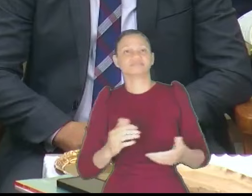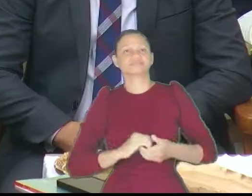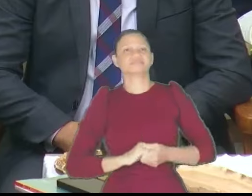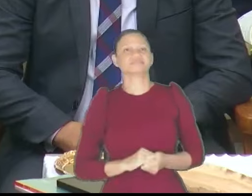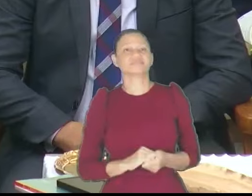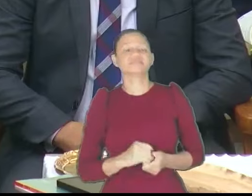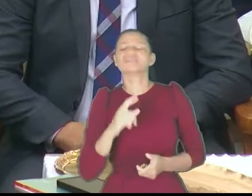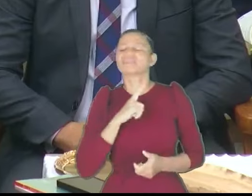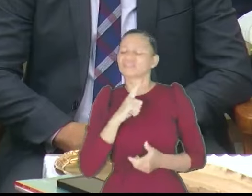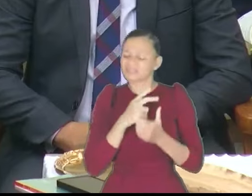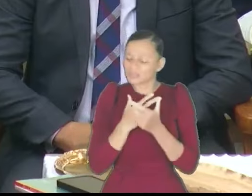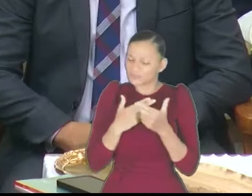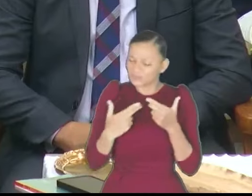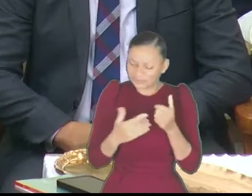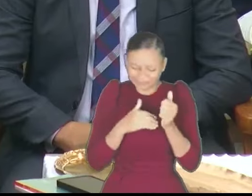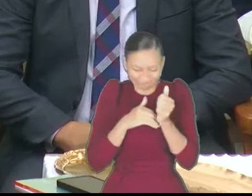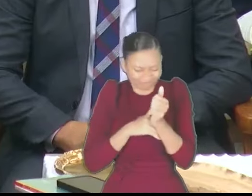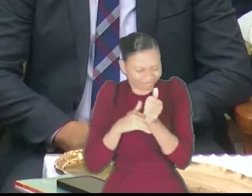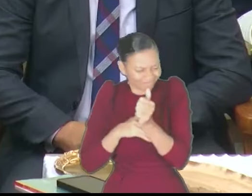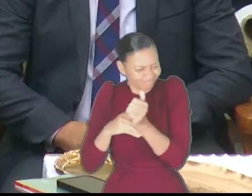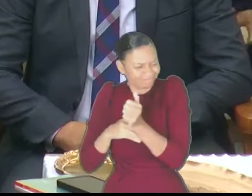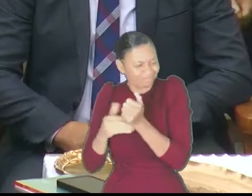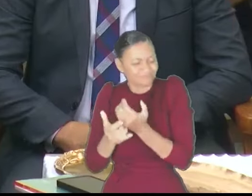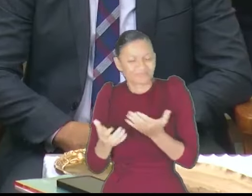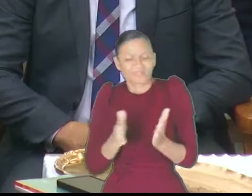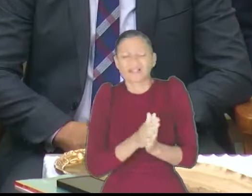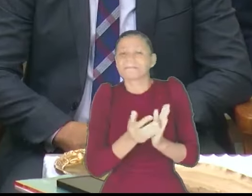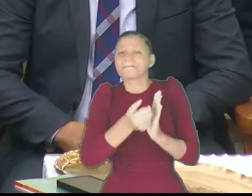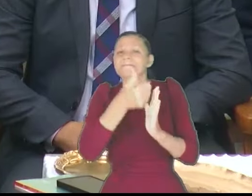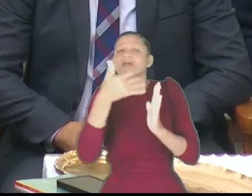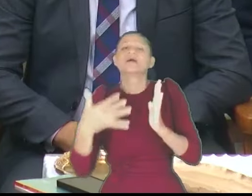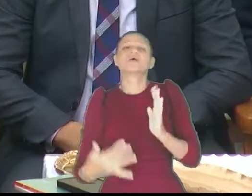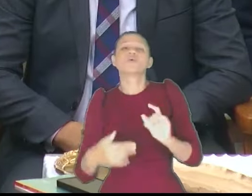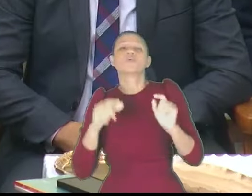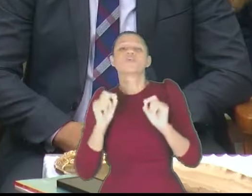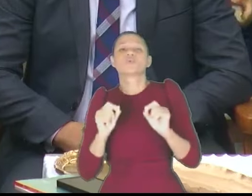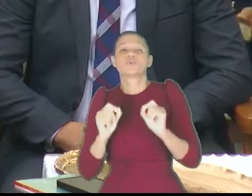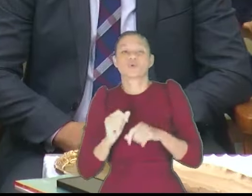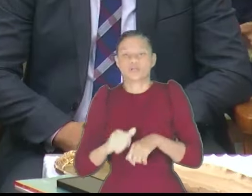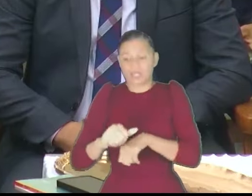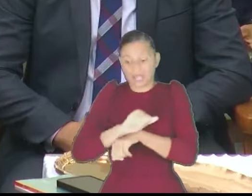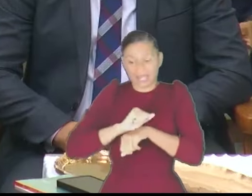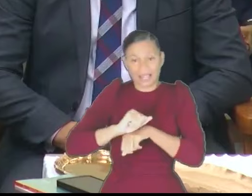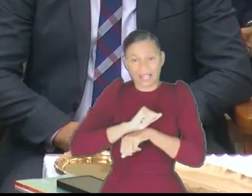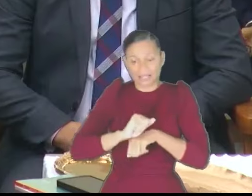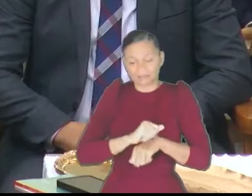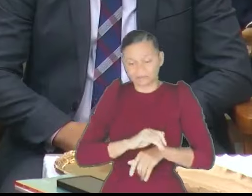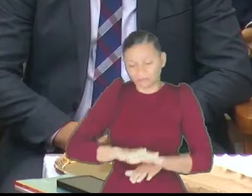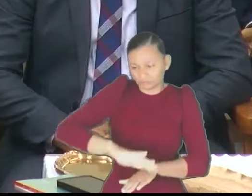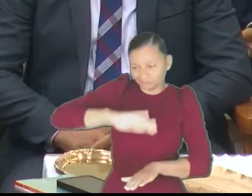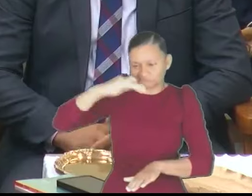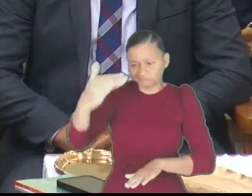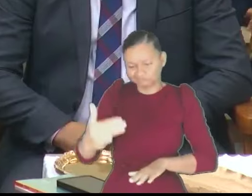Tem coisa que é no secreto. A Bíblia diz que quando Abraão chegou no pé do